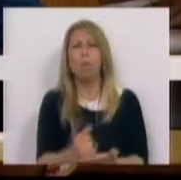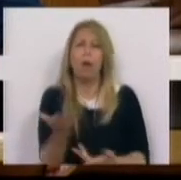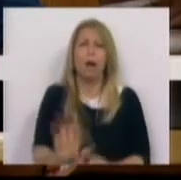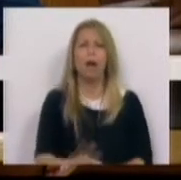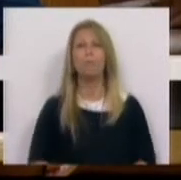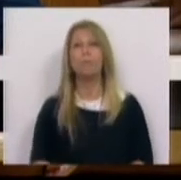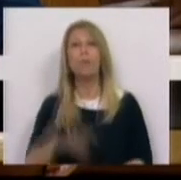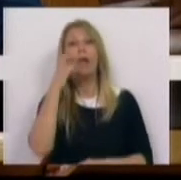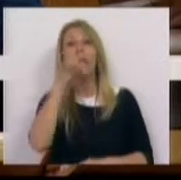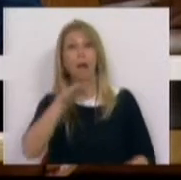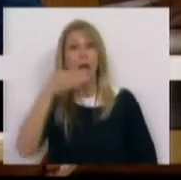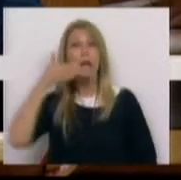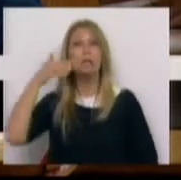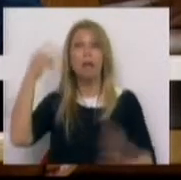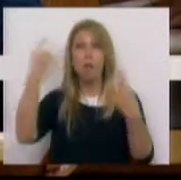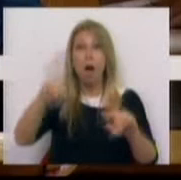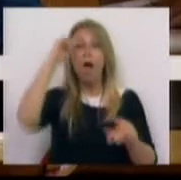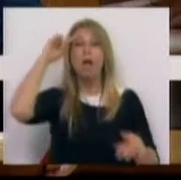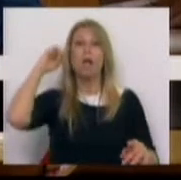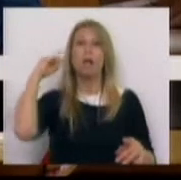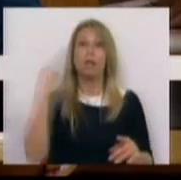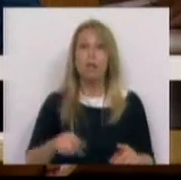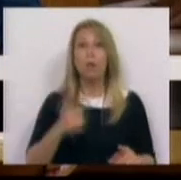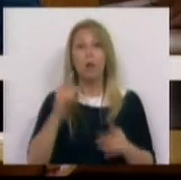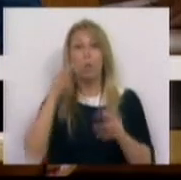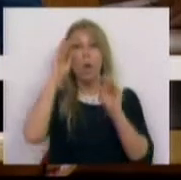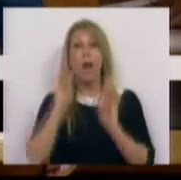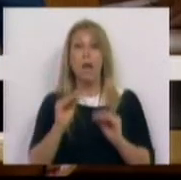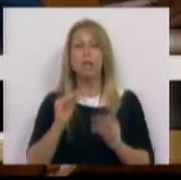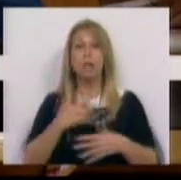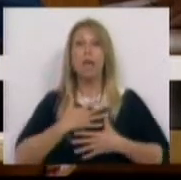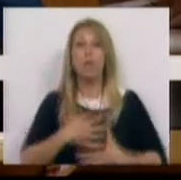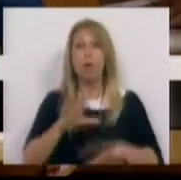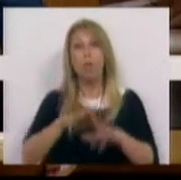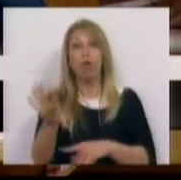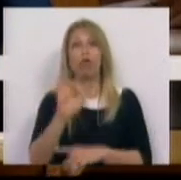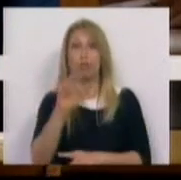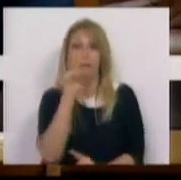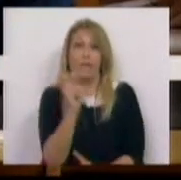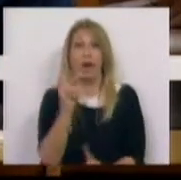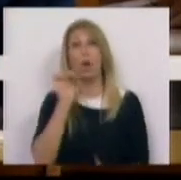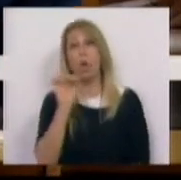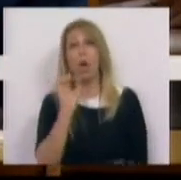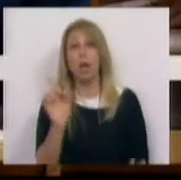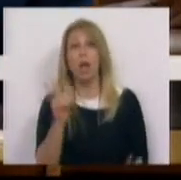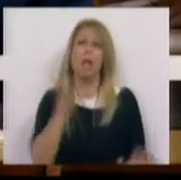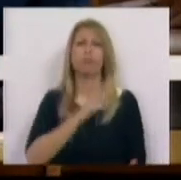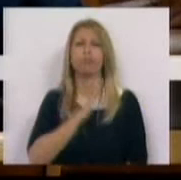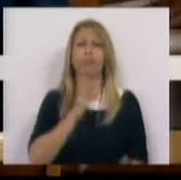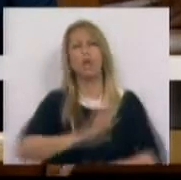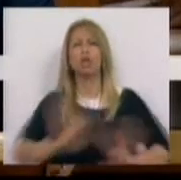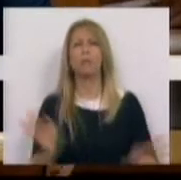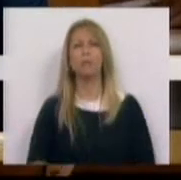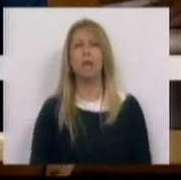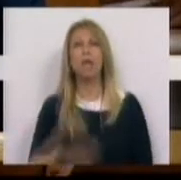quem encontra precocemente dificuldades no ensino vocacional de segunda escolha e fraca qualidade é suficiente. Que acha que